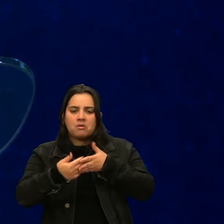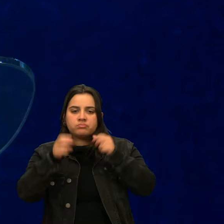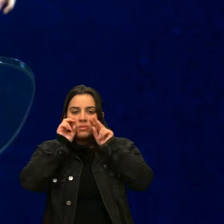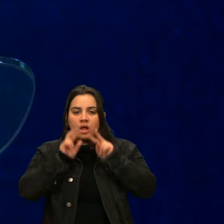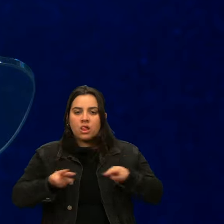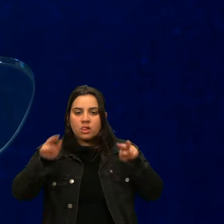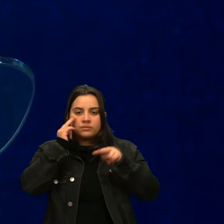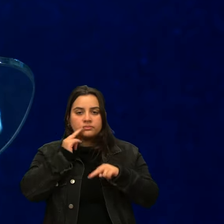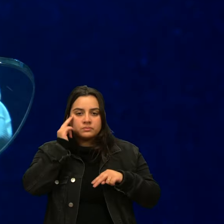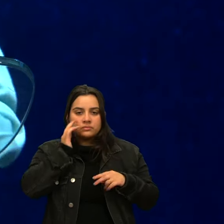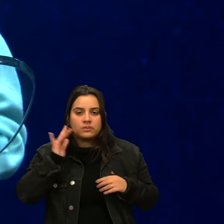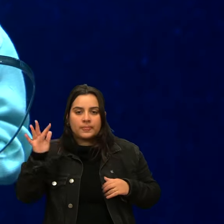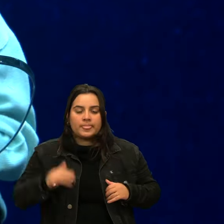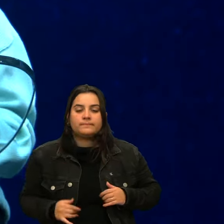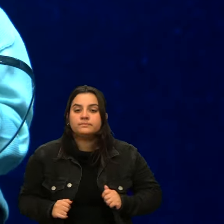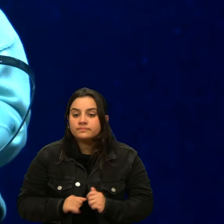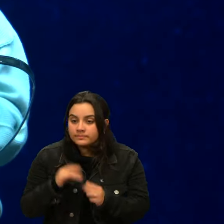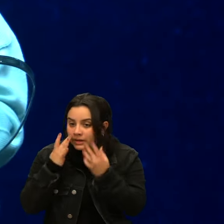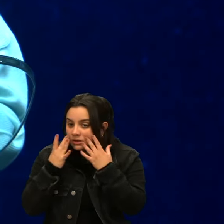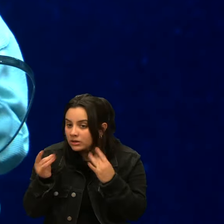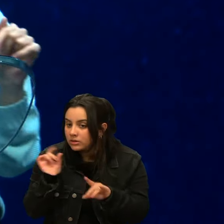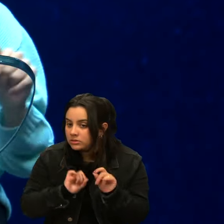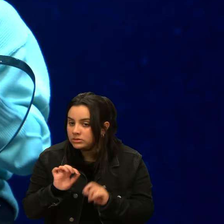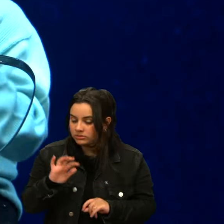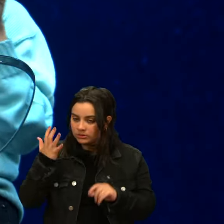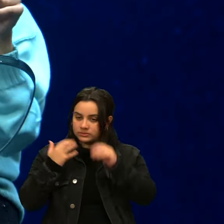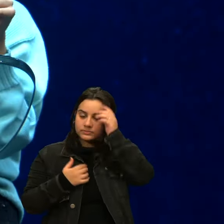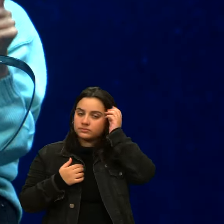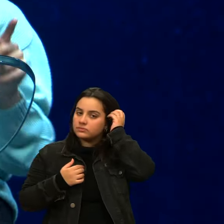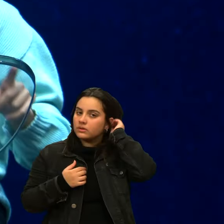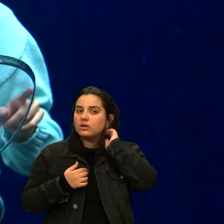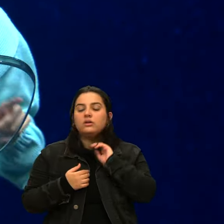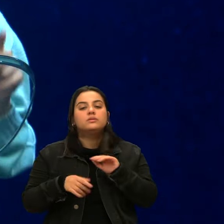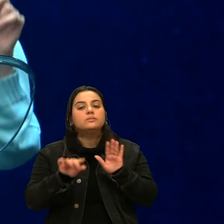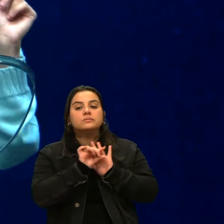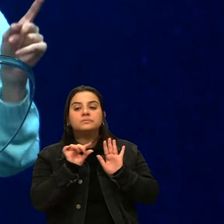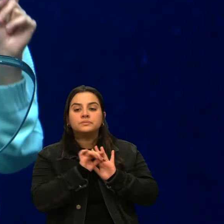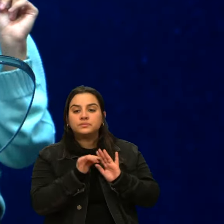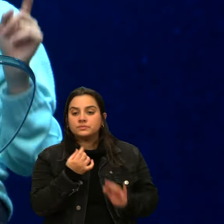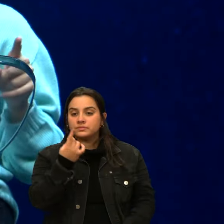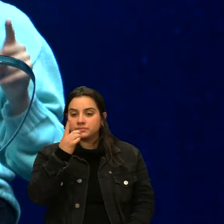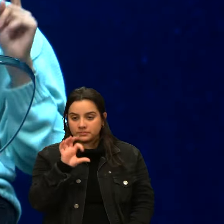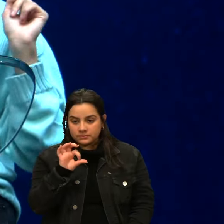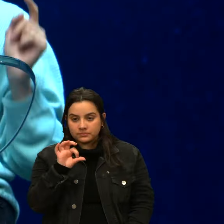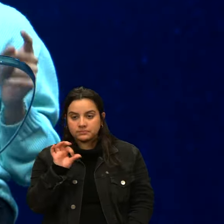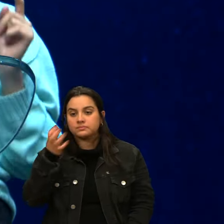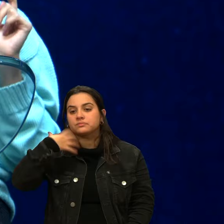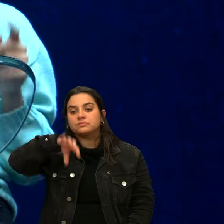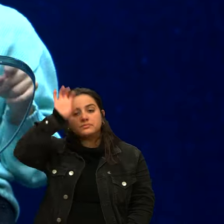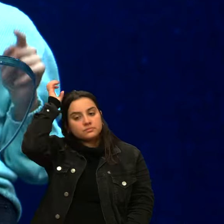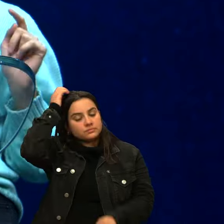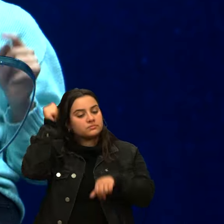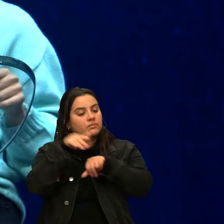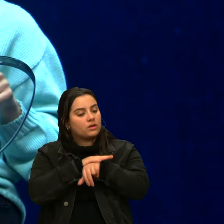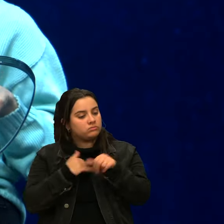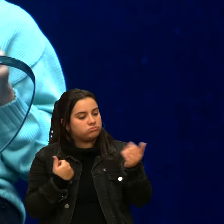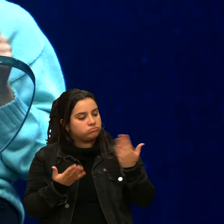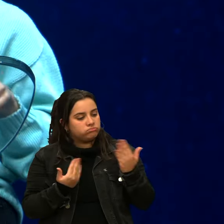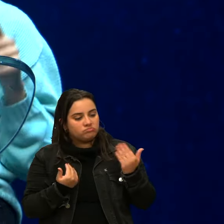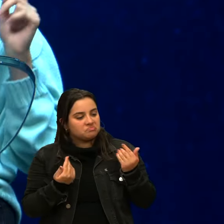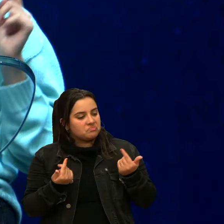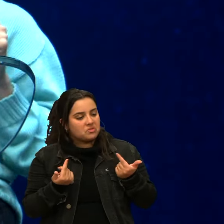preste atenção, olha o que acontece. Versículo 19. O rei conversou com eles e não encontrou ninguém comparável a